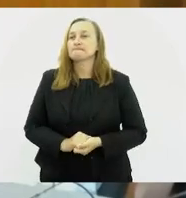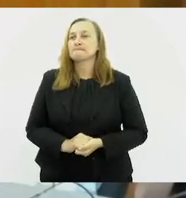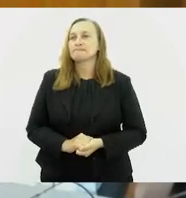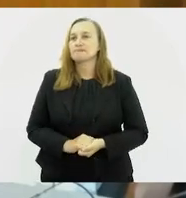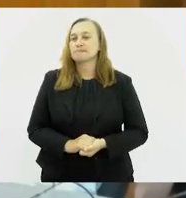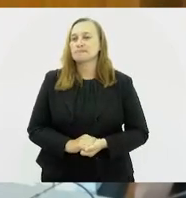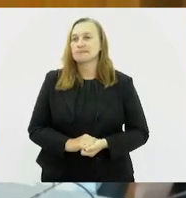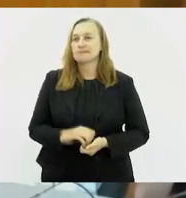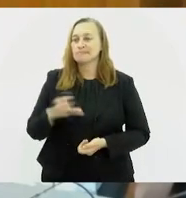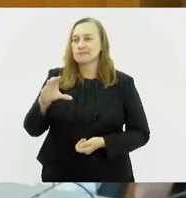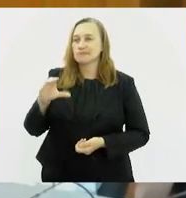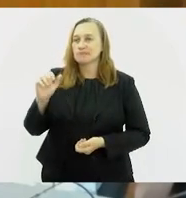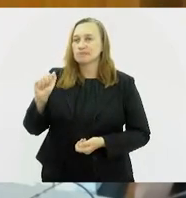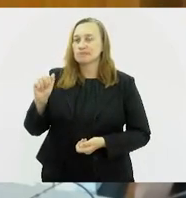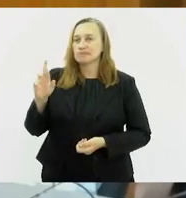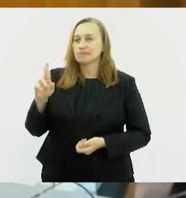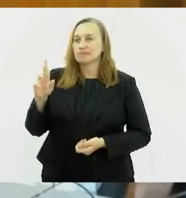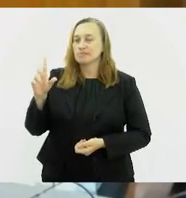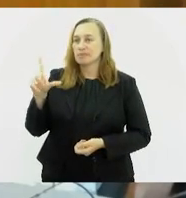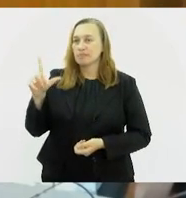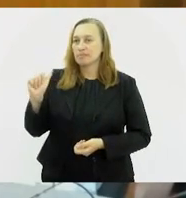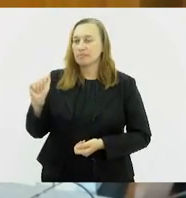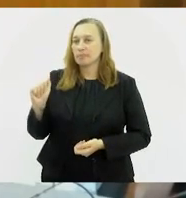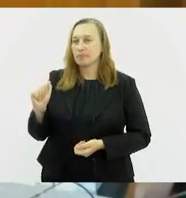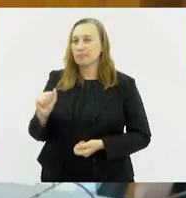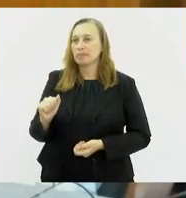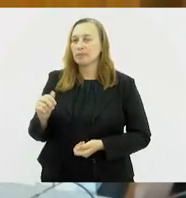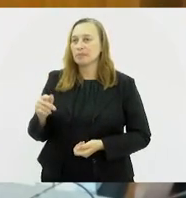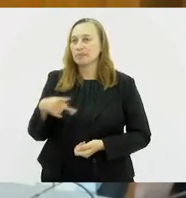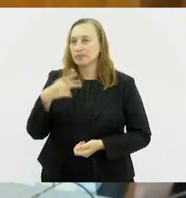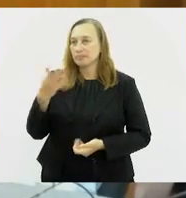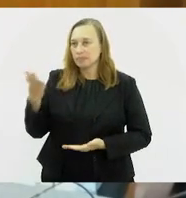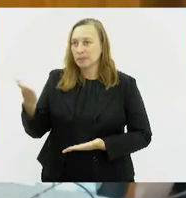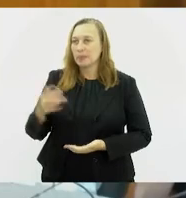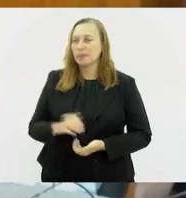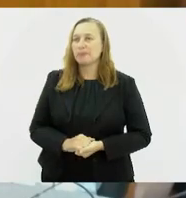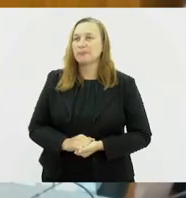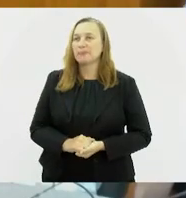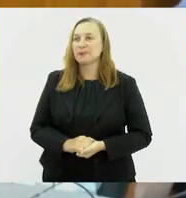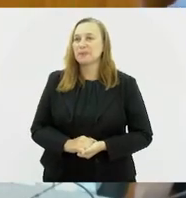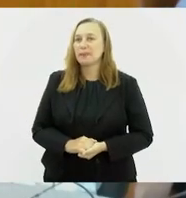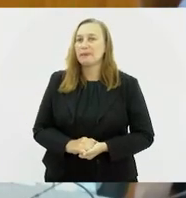Carla Duarte, para as suas boas-vindas, Carla.